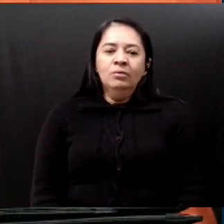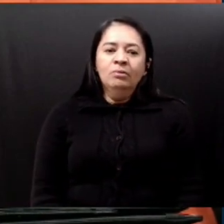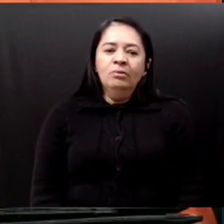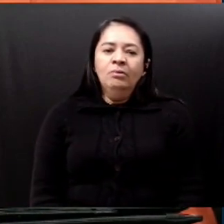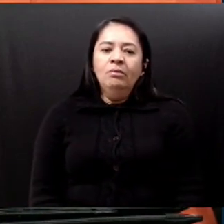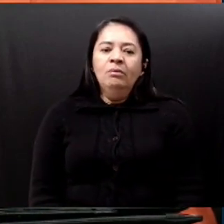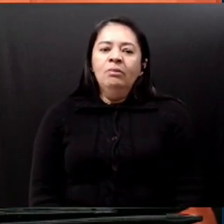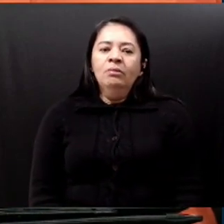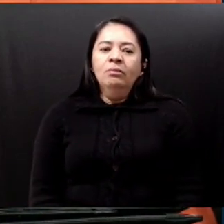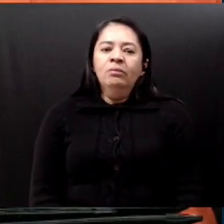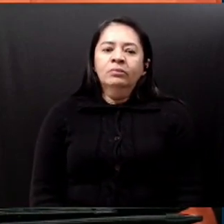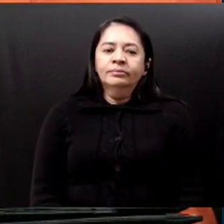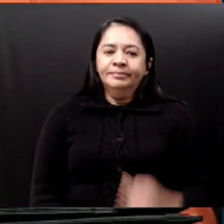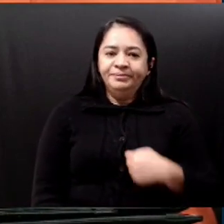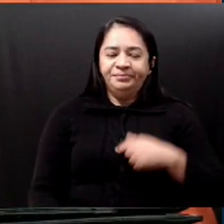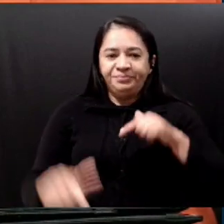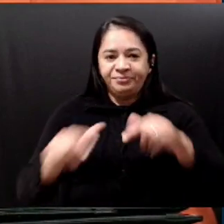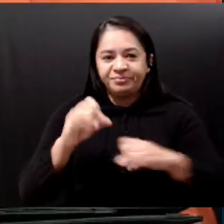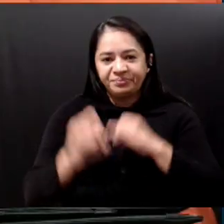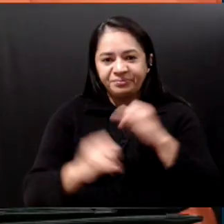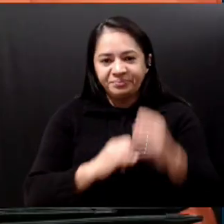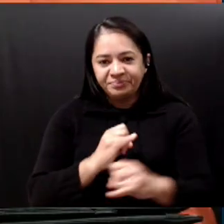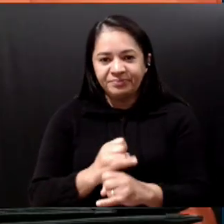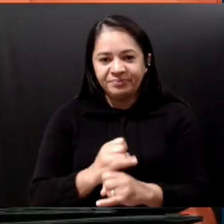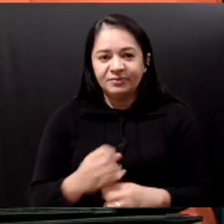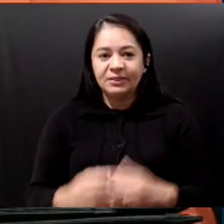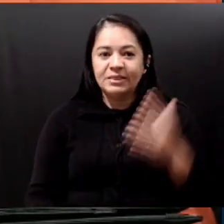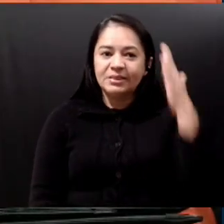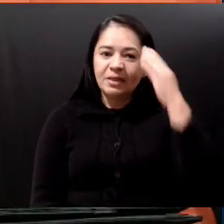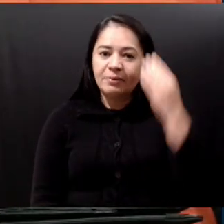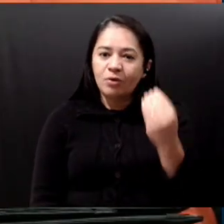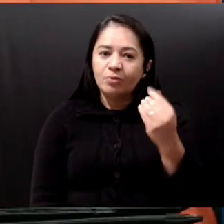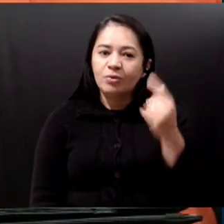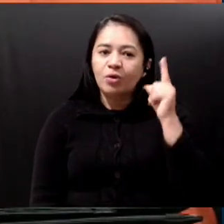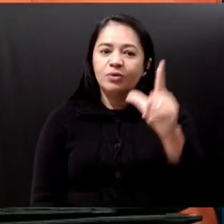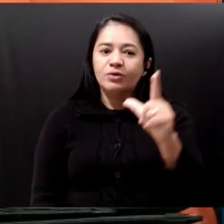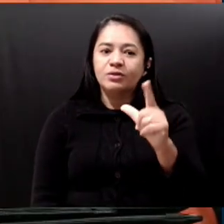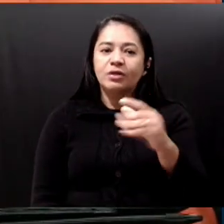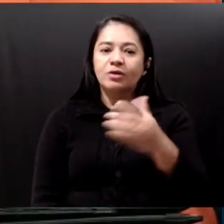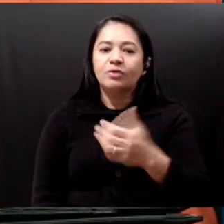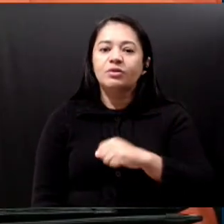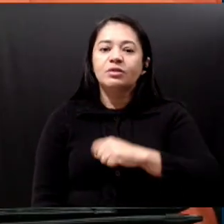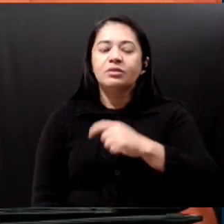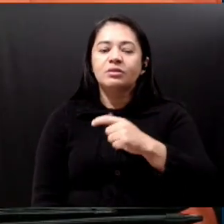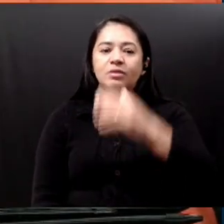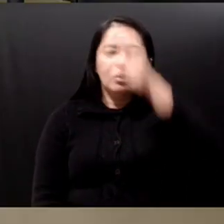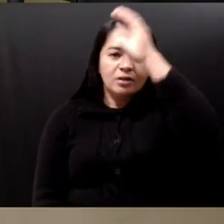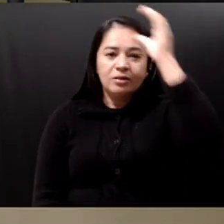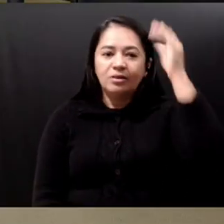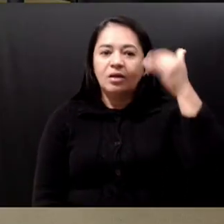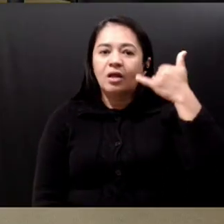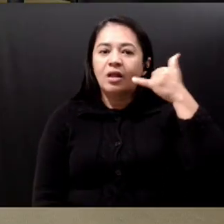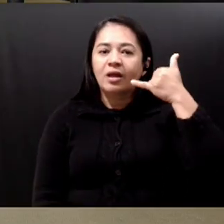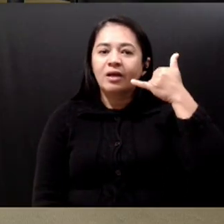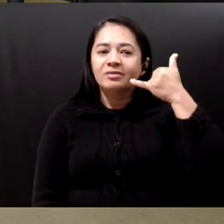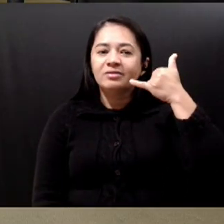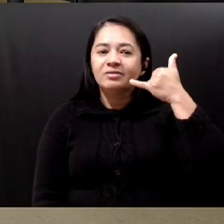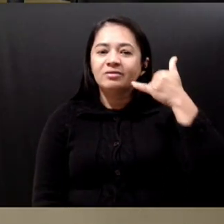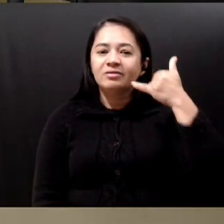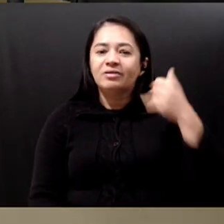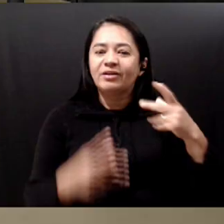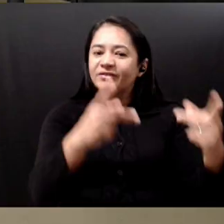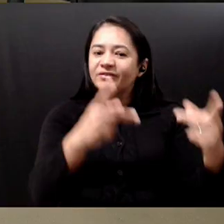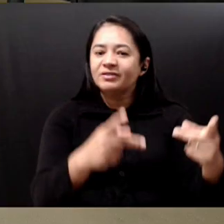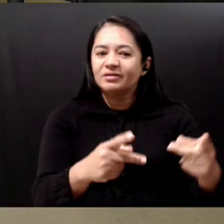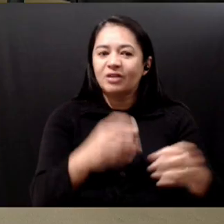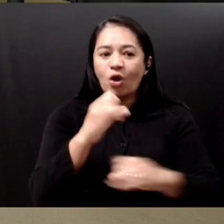Sabe como eu consigo a maioria dos meus maiores clientes? Uhum. Ligação e visitação. Não é Presencial? online. Claro. Eles vendem online.